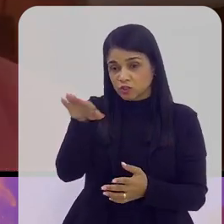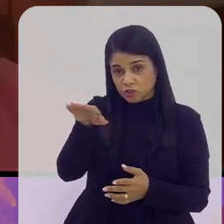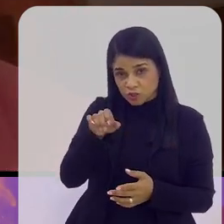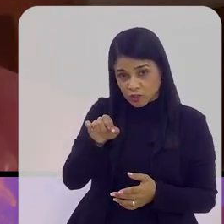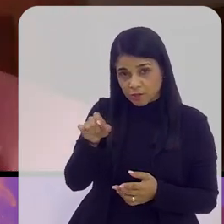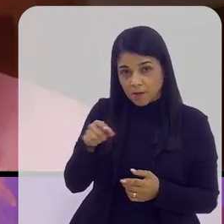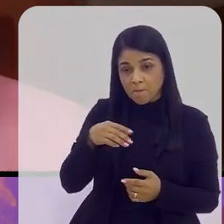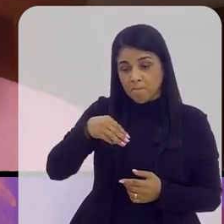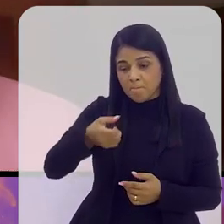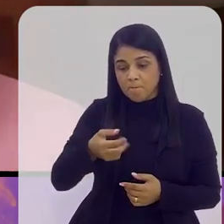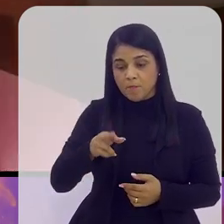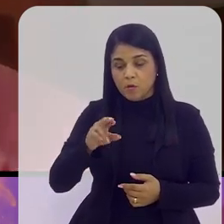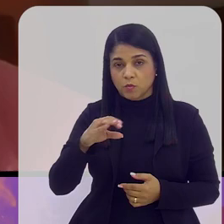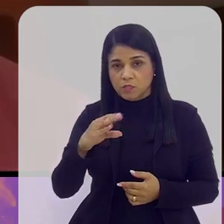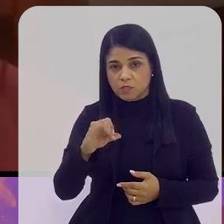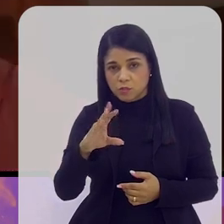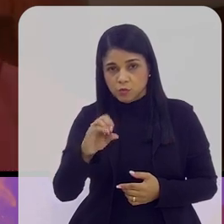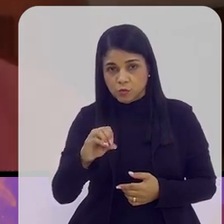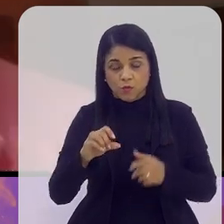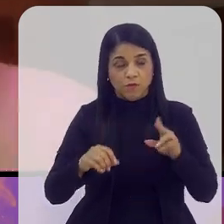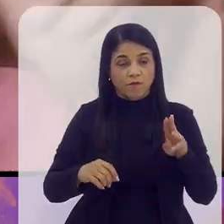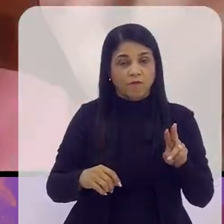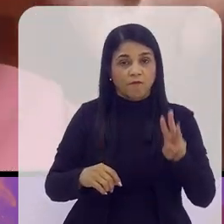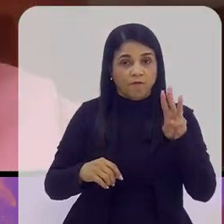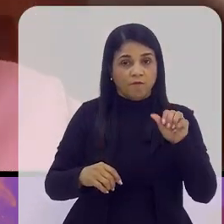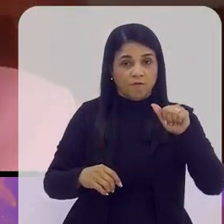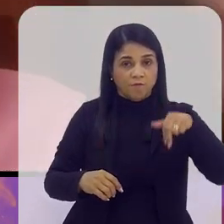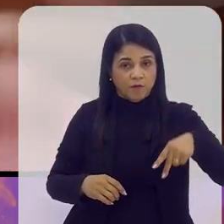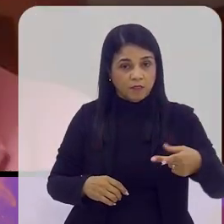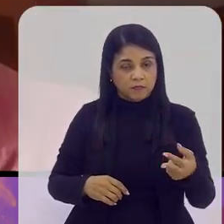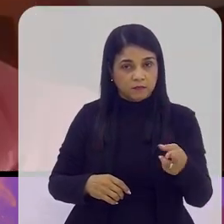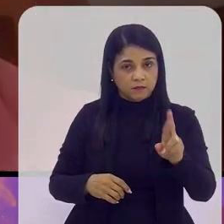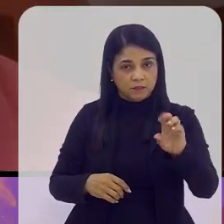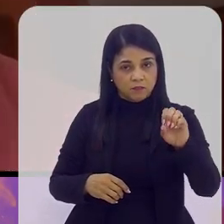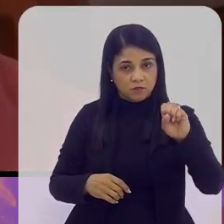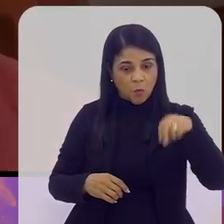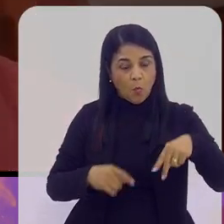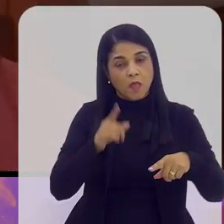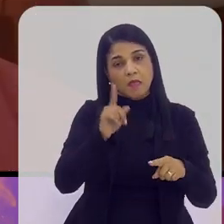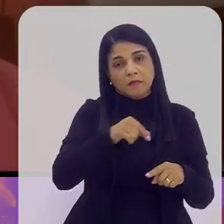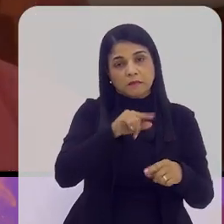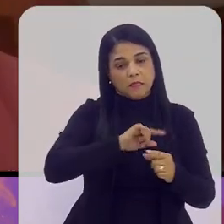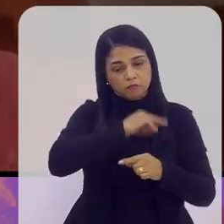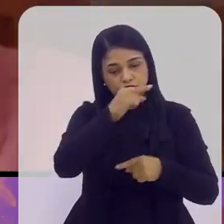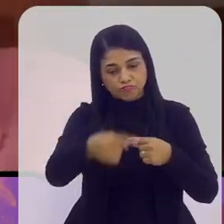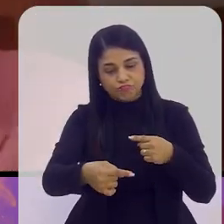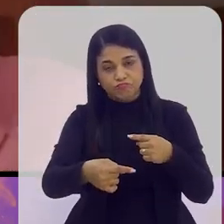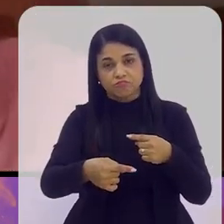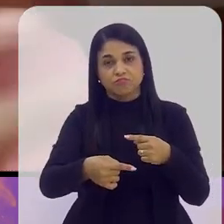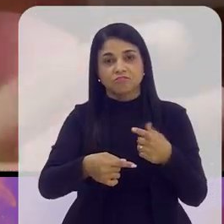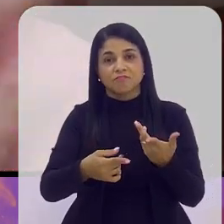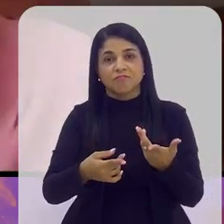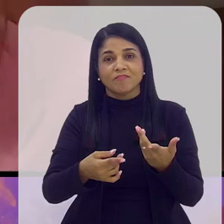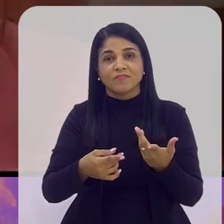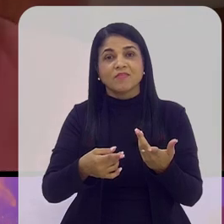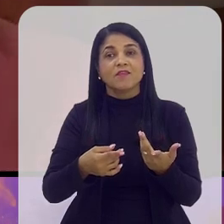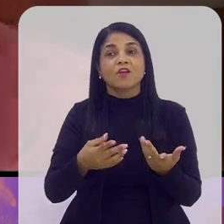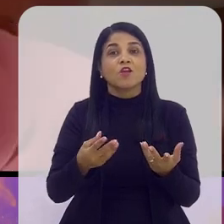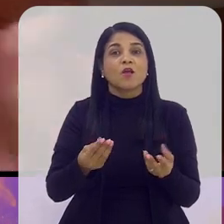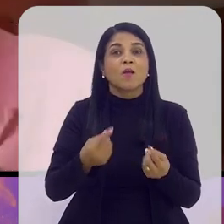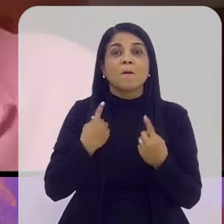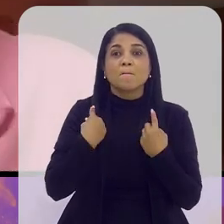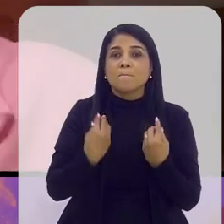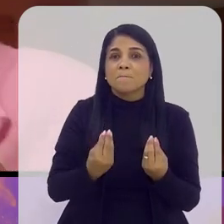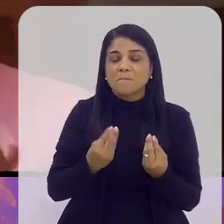Diniz convoca o Maurício e o Wanderson, também é esquartejado e para a praça pública no dia seguinte. Como assim? Esse cara não pode jogar na seleção